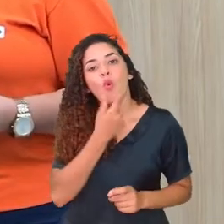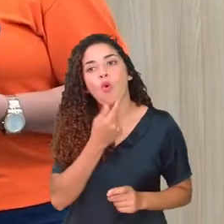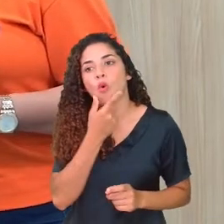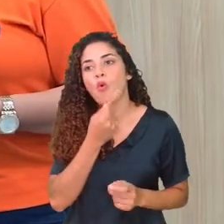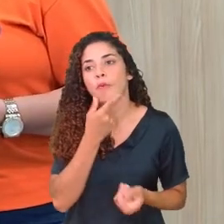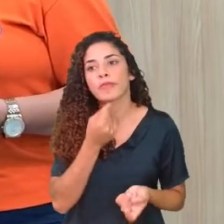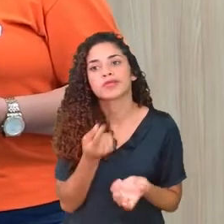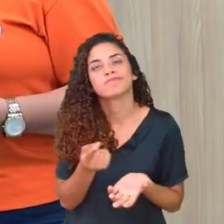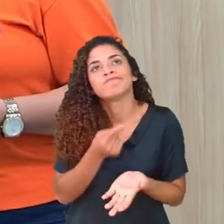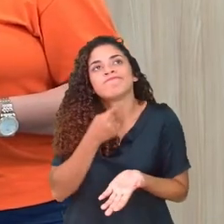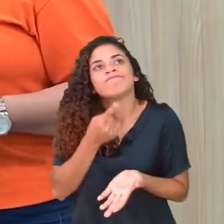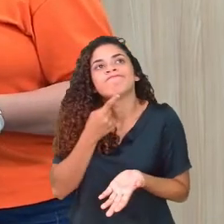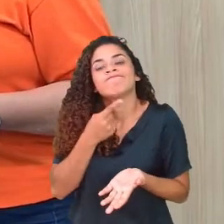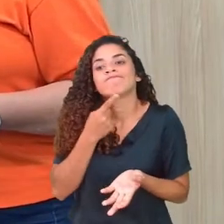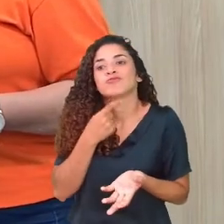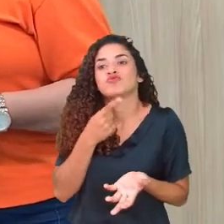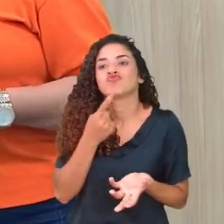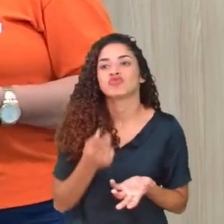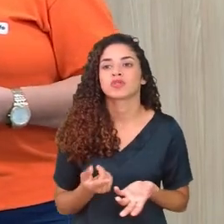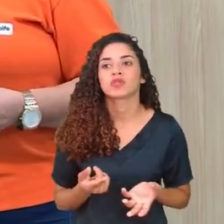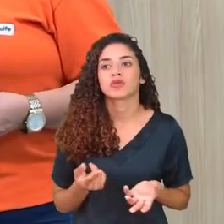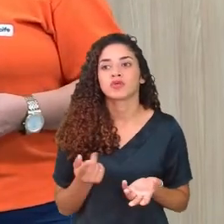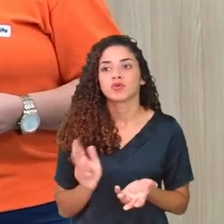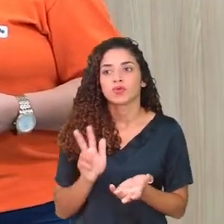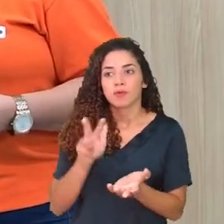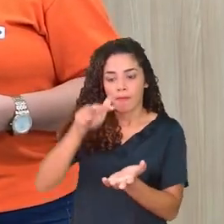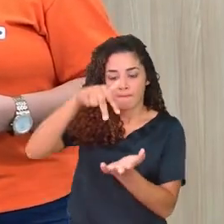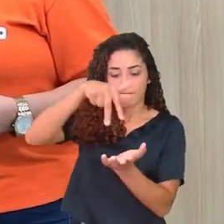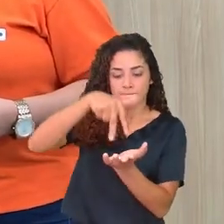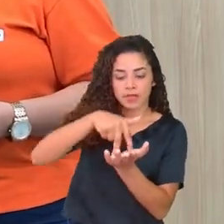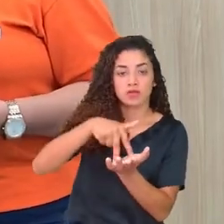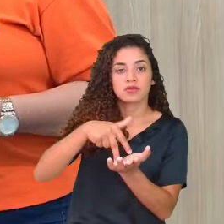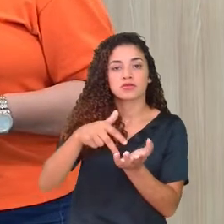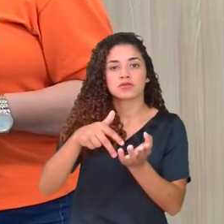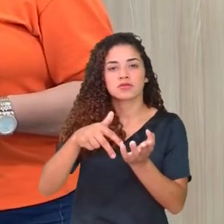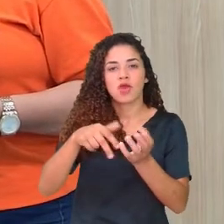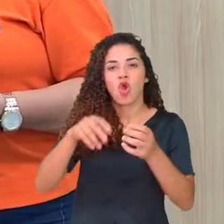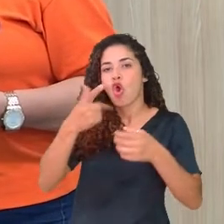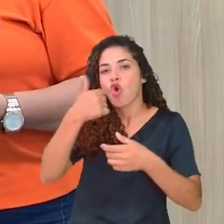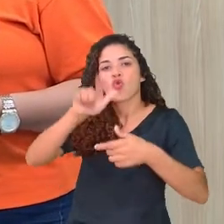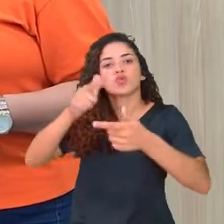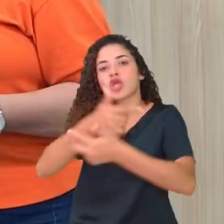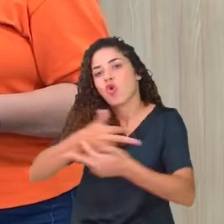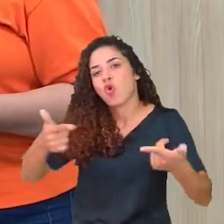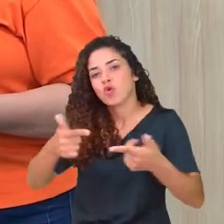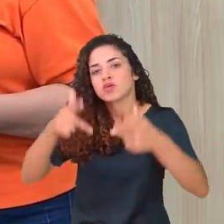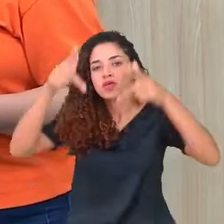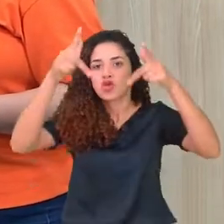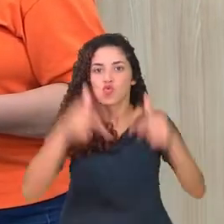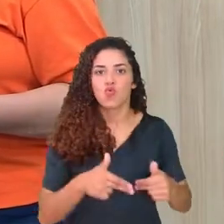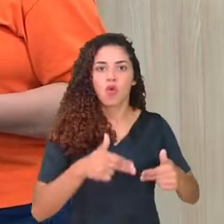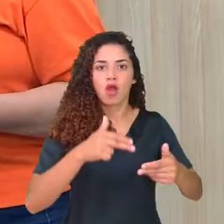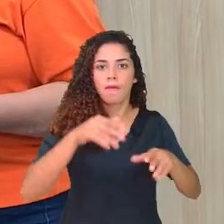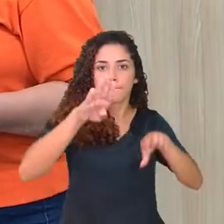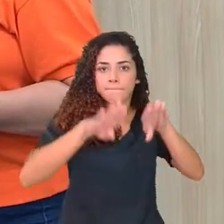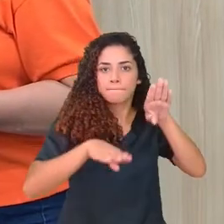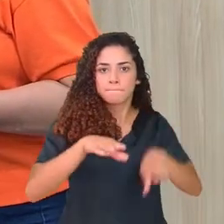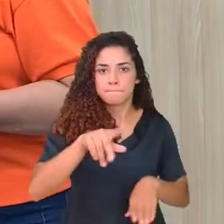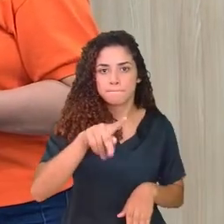pé algo que tenha a estrutura no formato dos nossos pés, onde a base frontal,